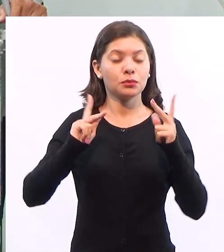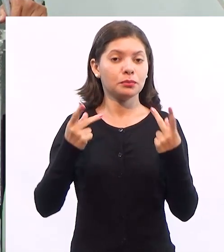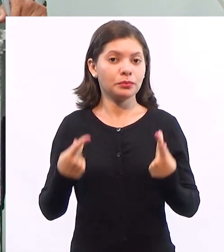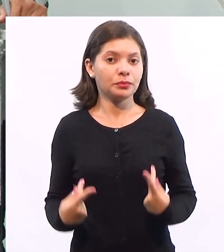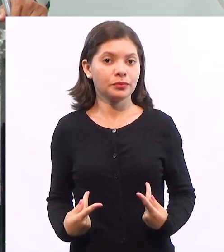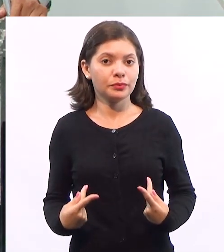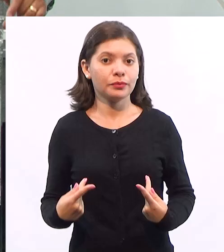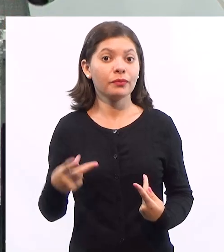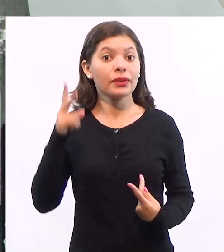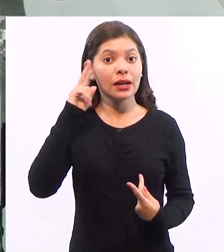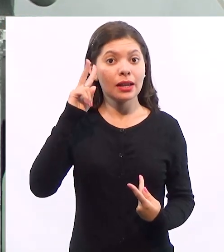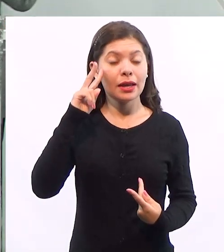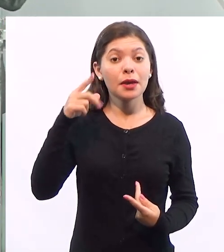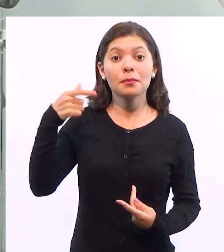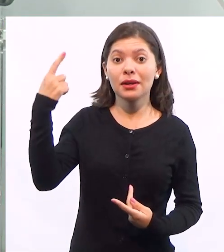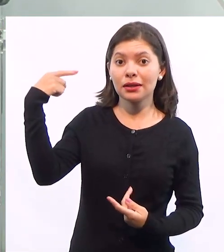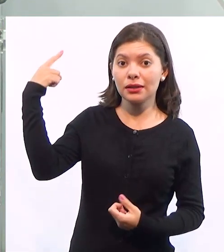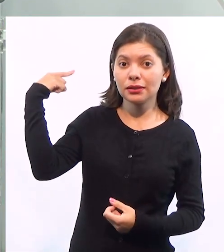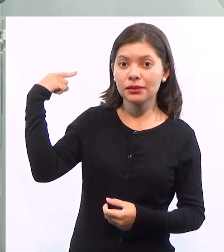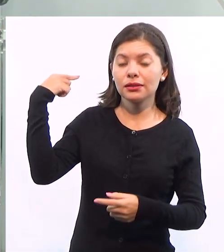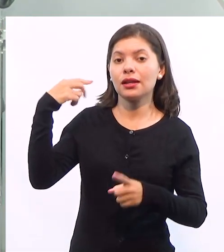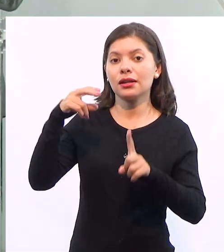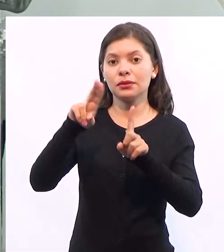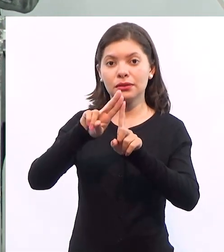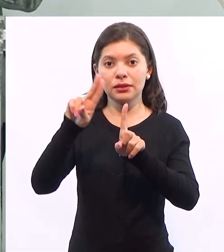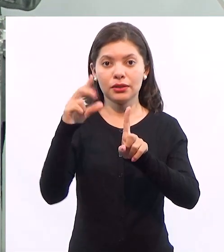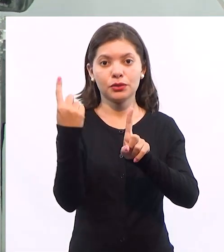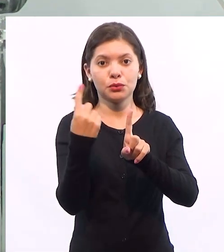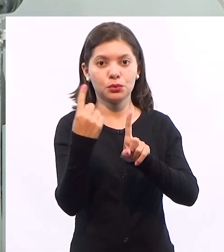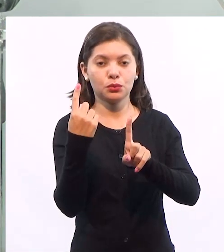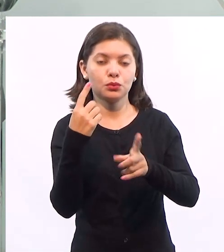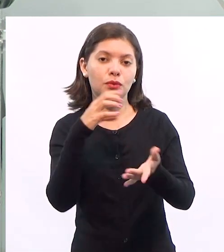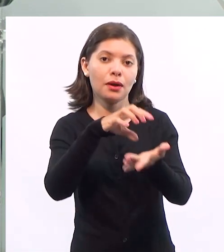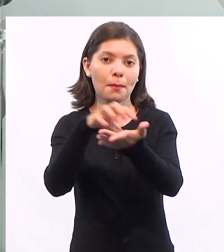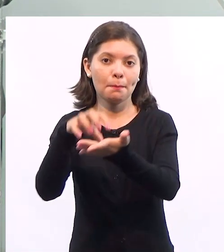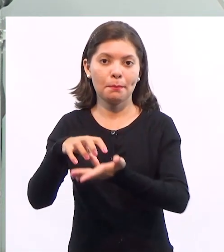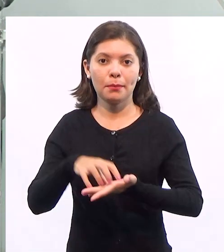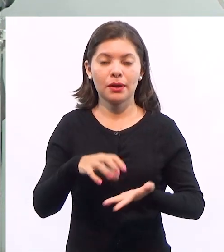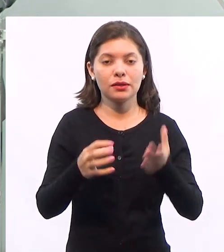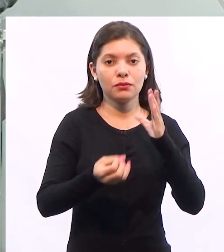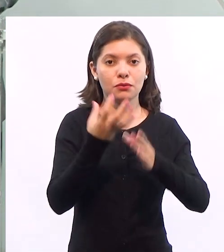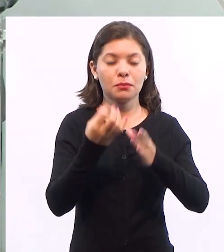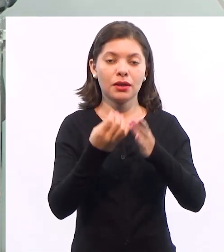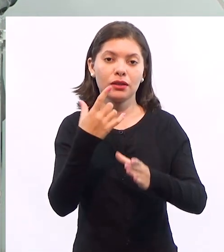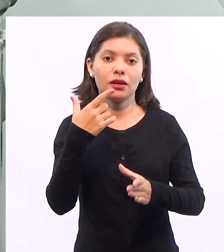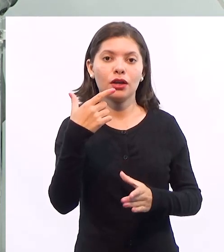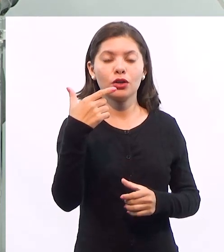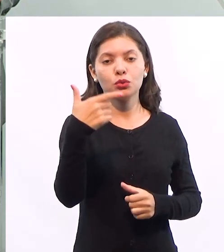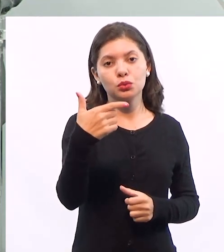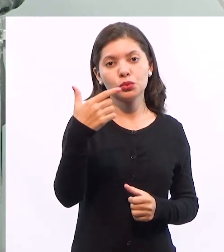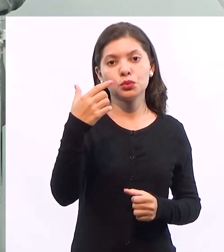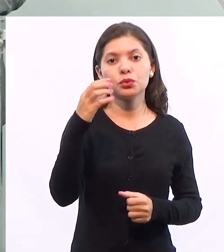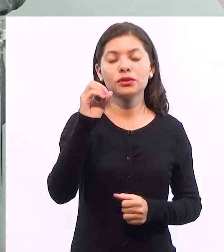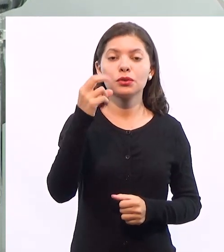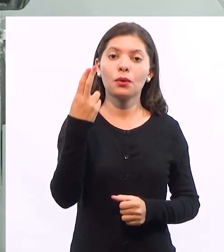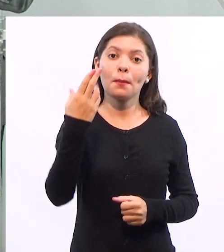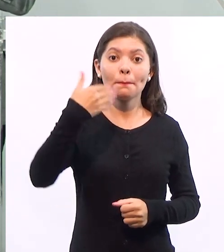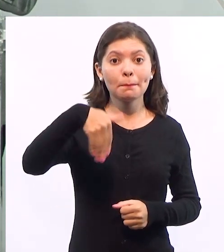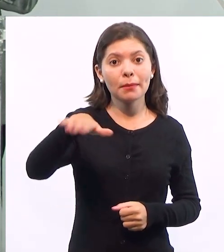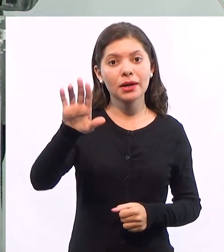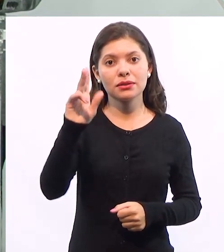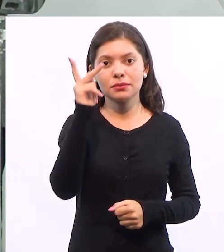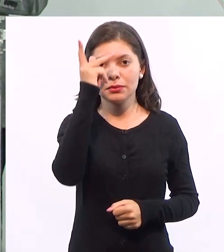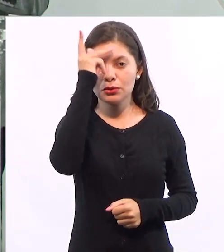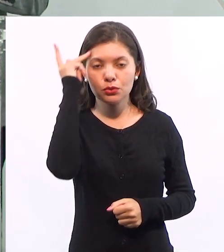lá que na unidade 1 eu falei que as organizações são formadas por duas ou mais o que? Pessoas. E as pessoas